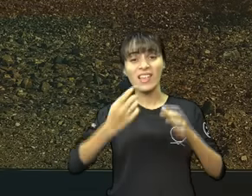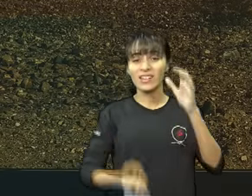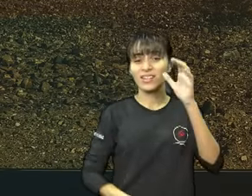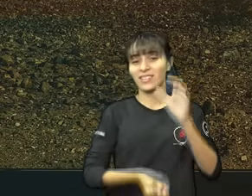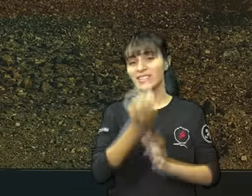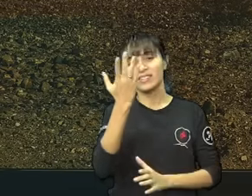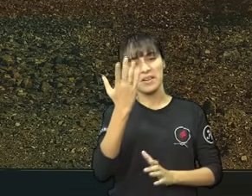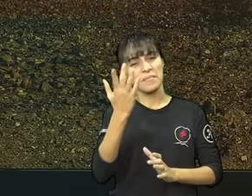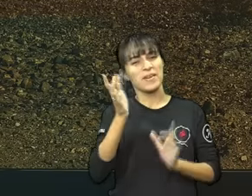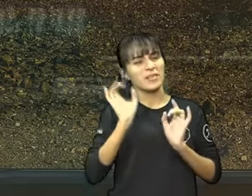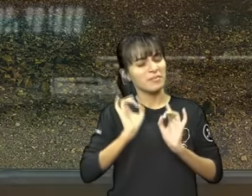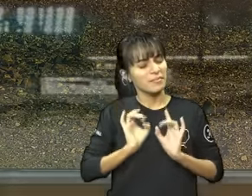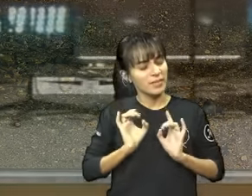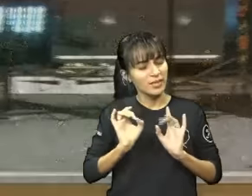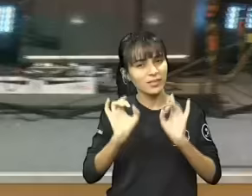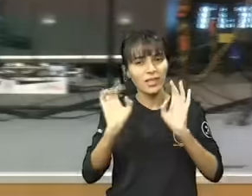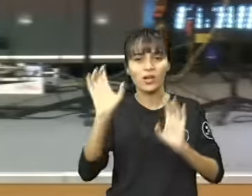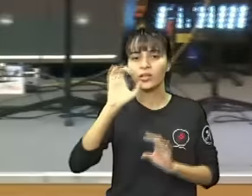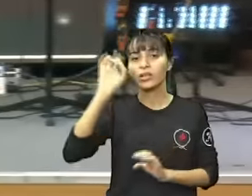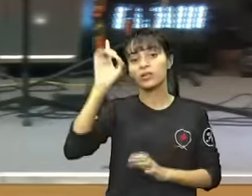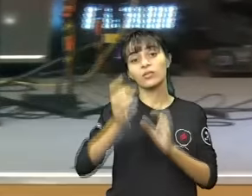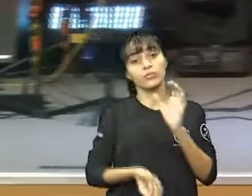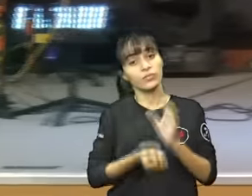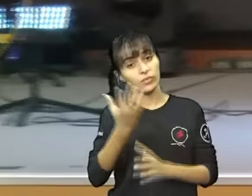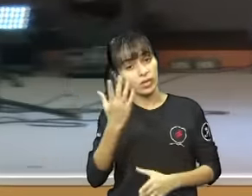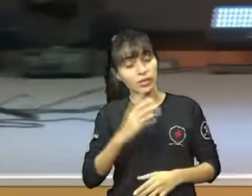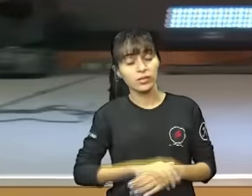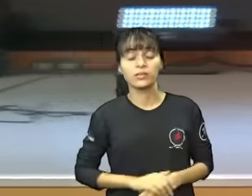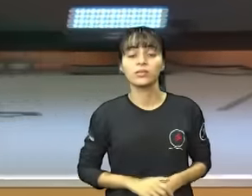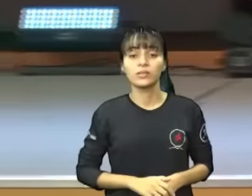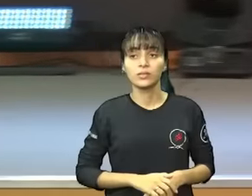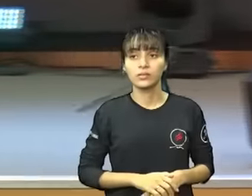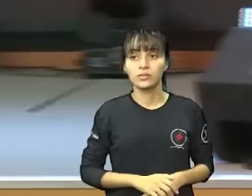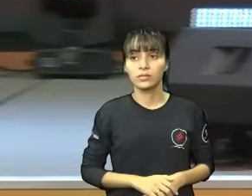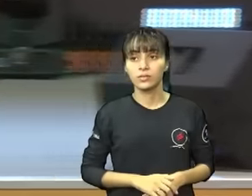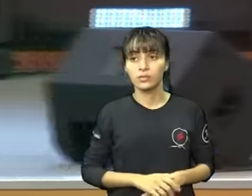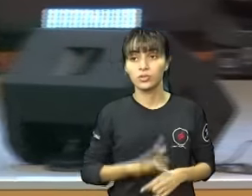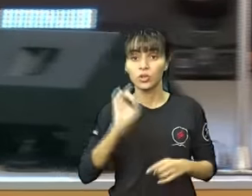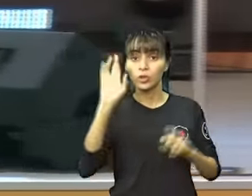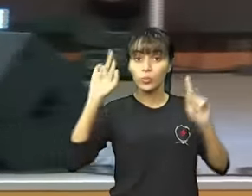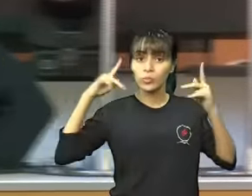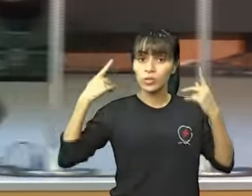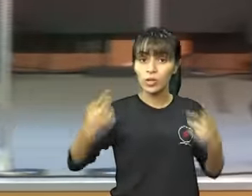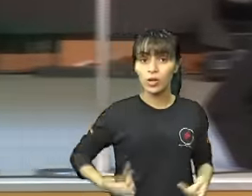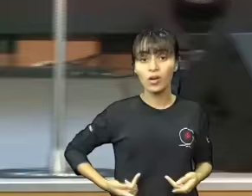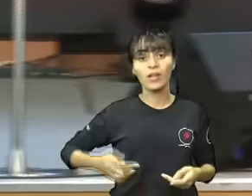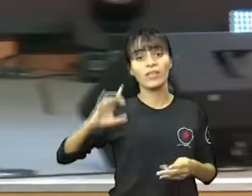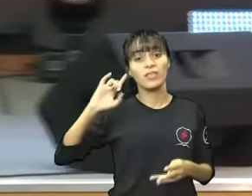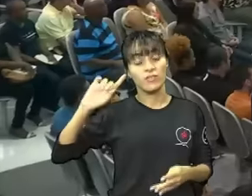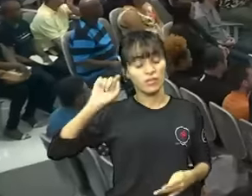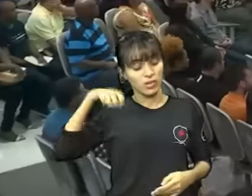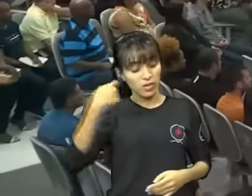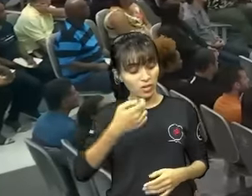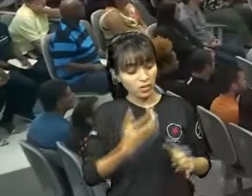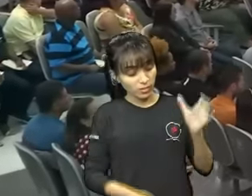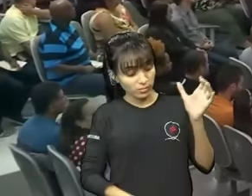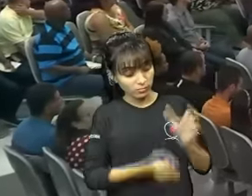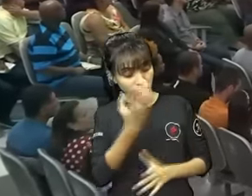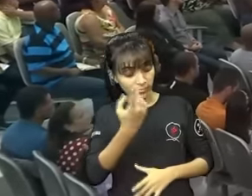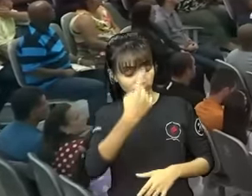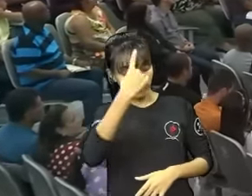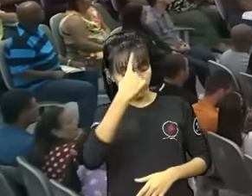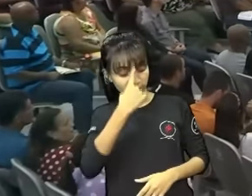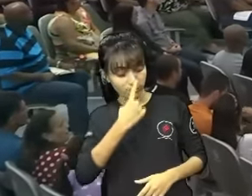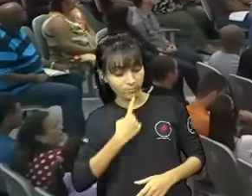mais preciosa que Deus fez só para o homem isso é para o ser humano Deus disse façamos um ser